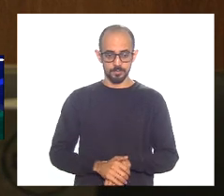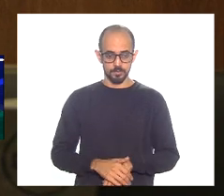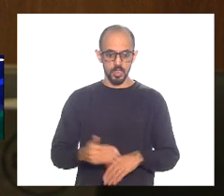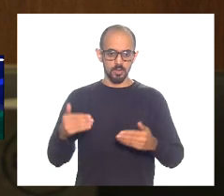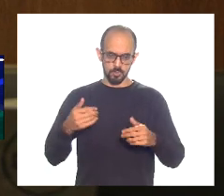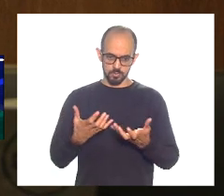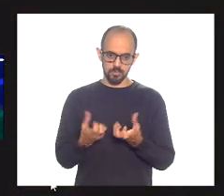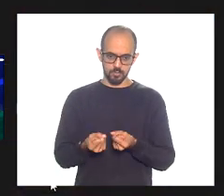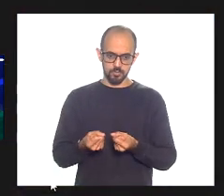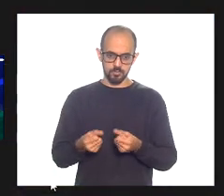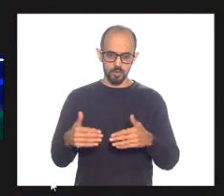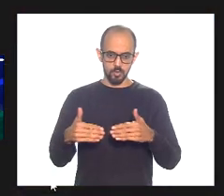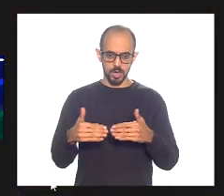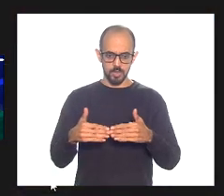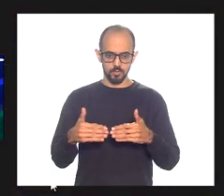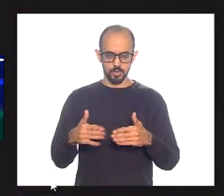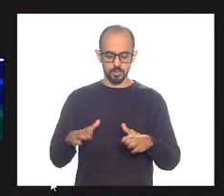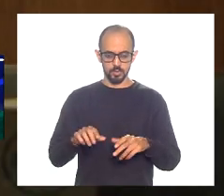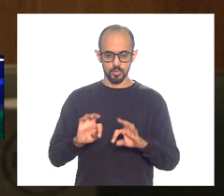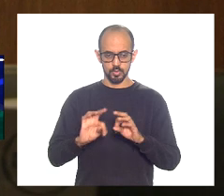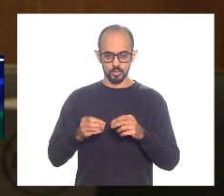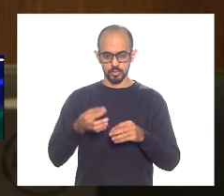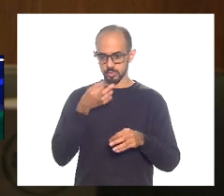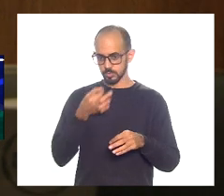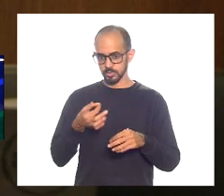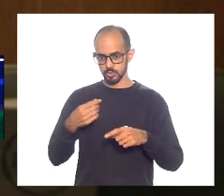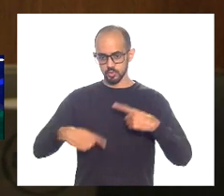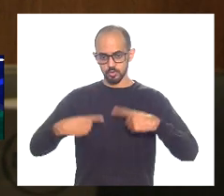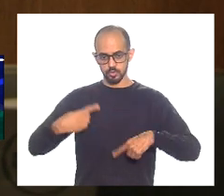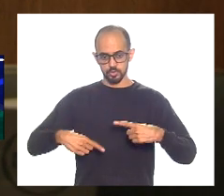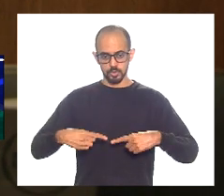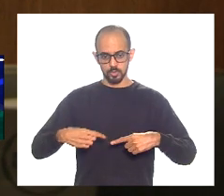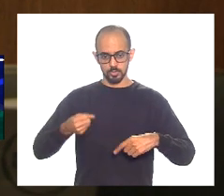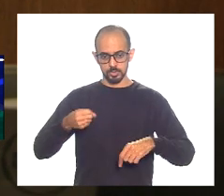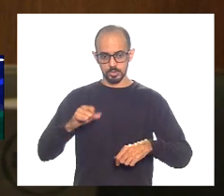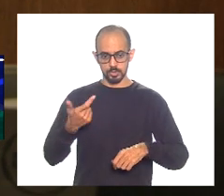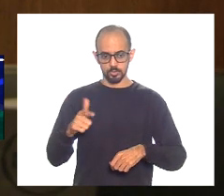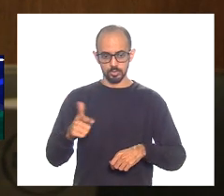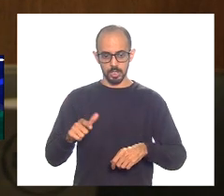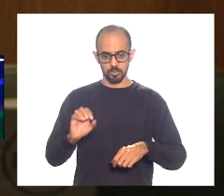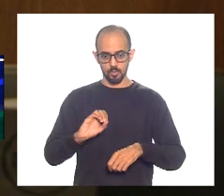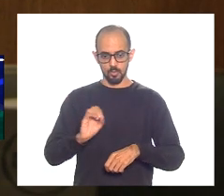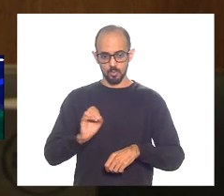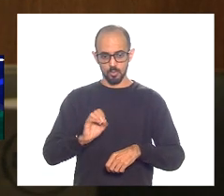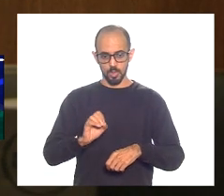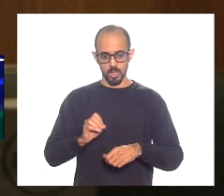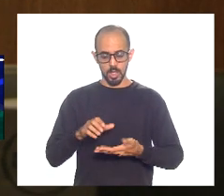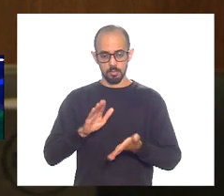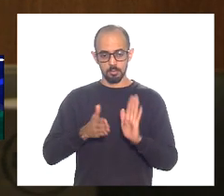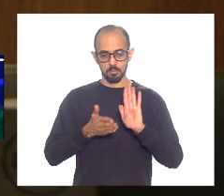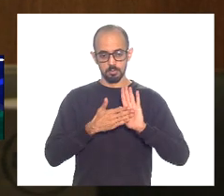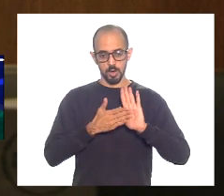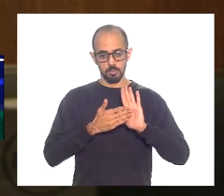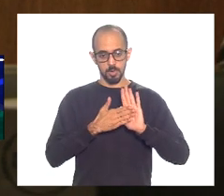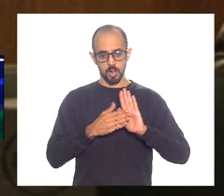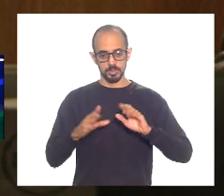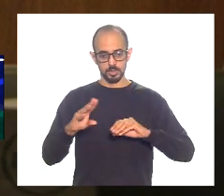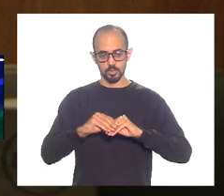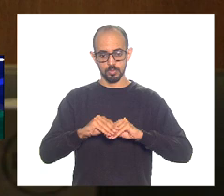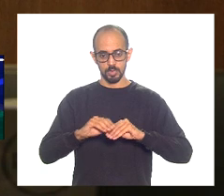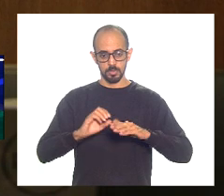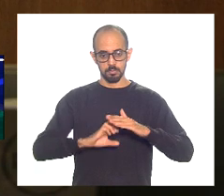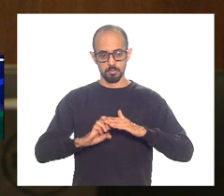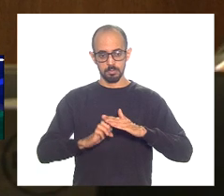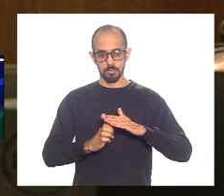Favorável, senhor presidente. Os pareceres emitidos em discussão. Estão vendo que queira discutir, encerrada a discussão. Presidente, proposta. Recebeu 8 emendas e retorna